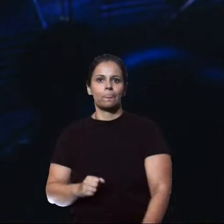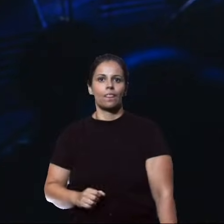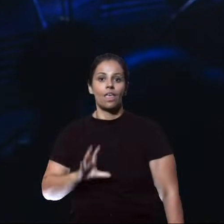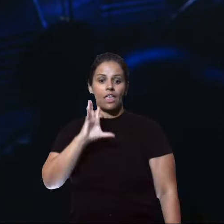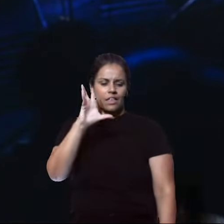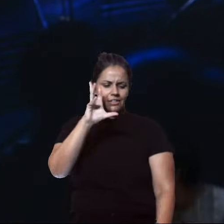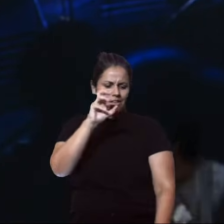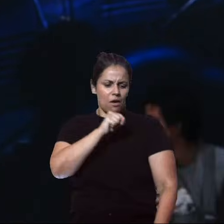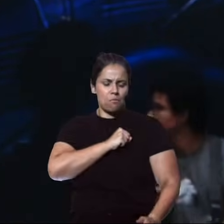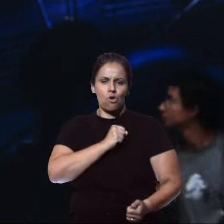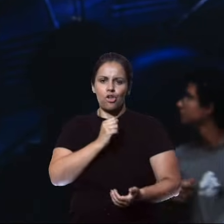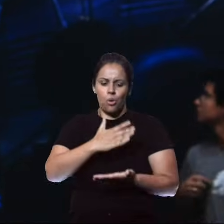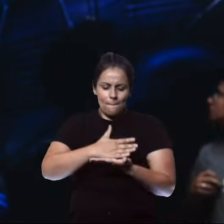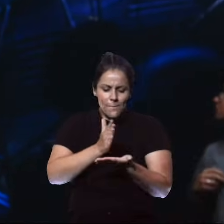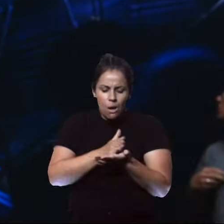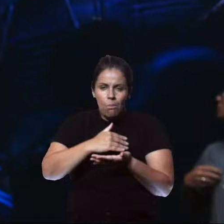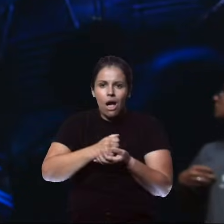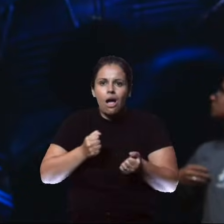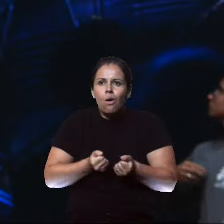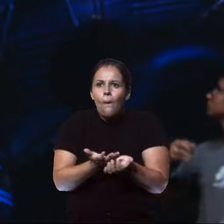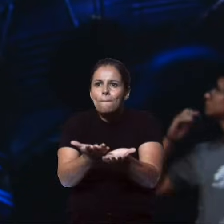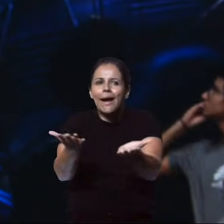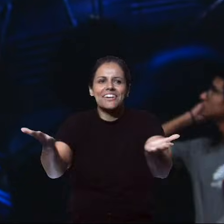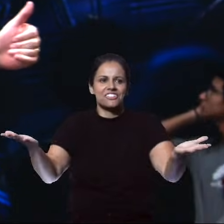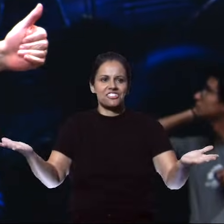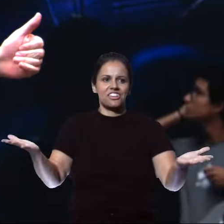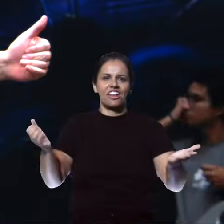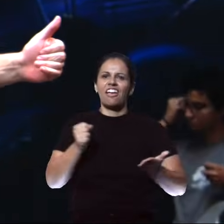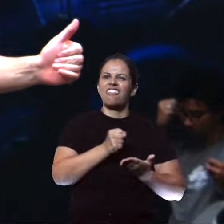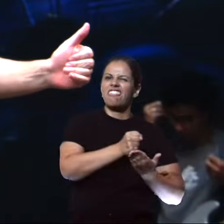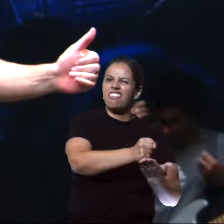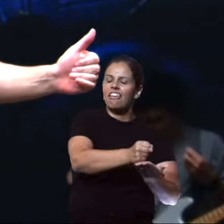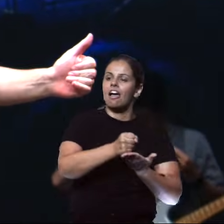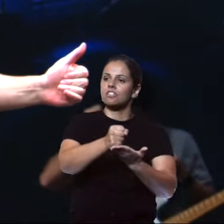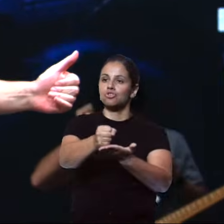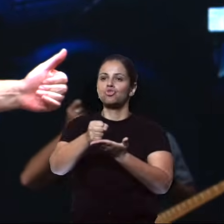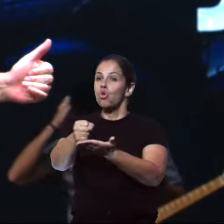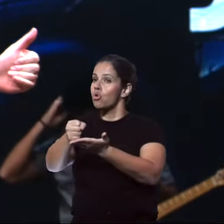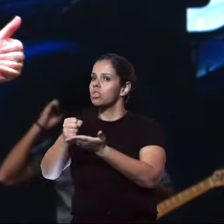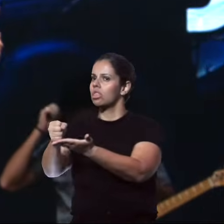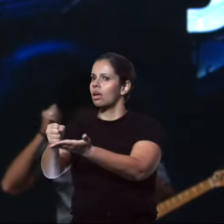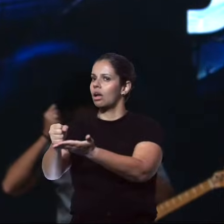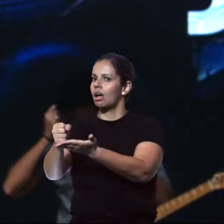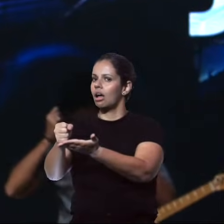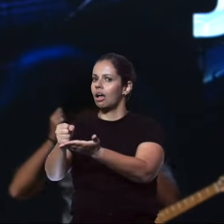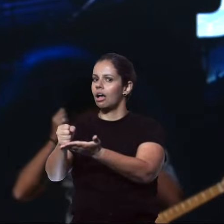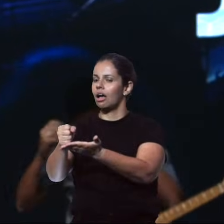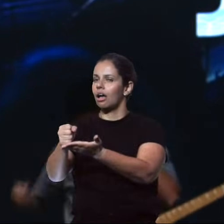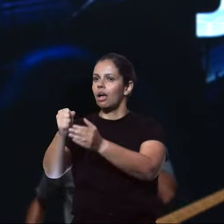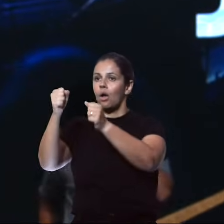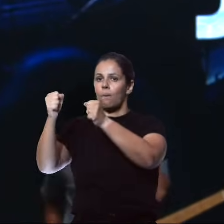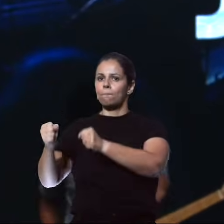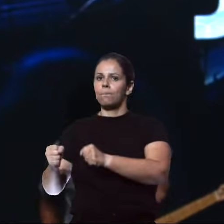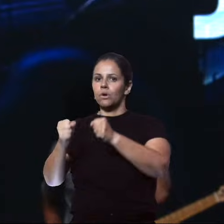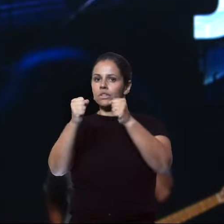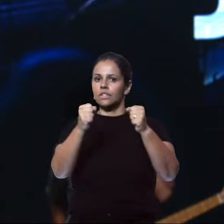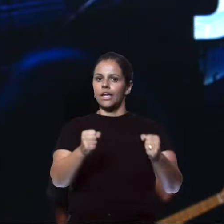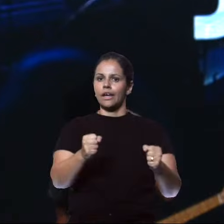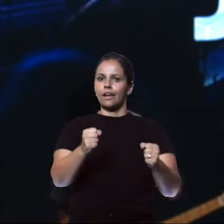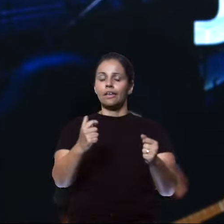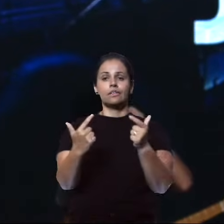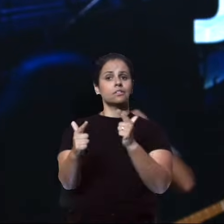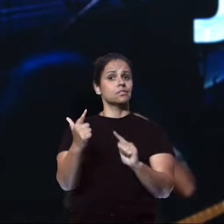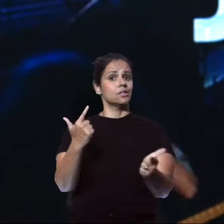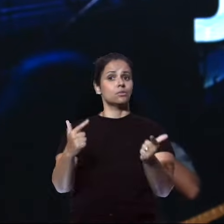doador, doação. Sem amor, o poder vira simplesmente dureza,